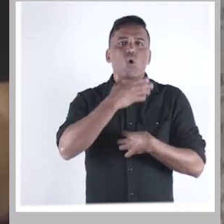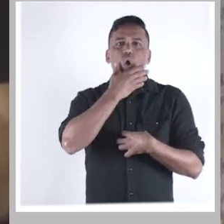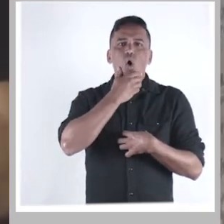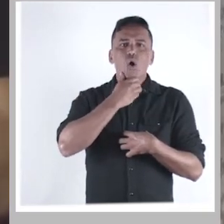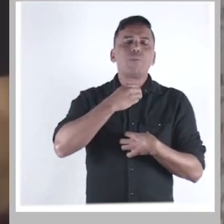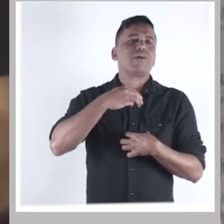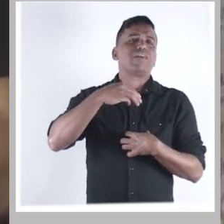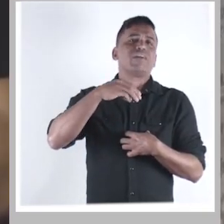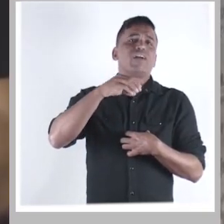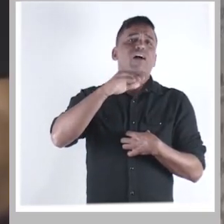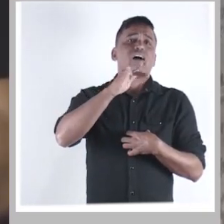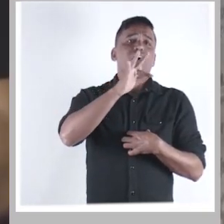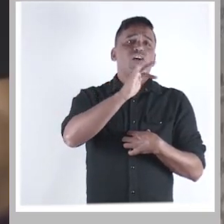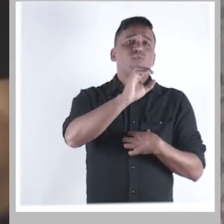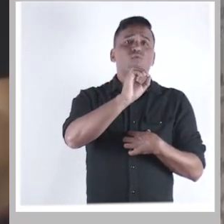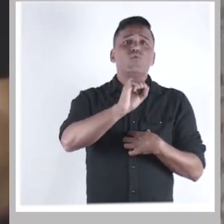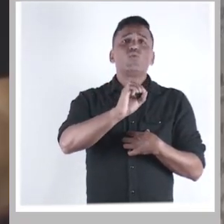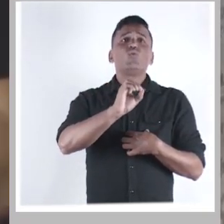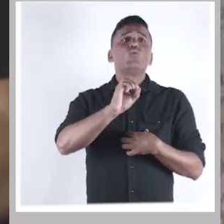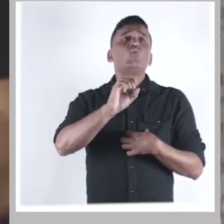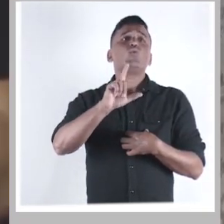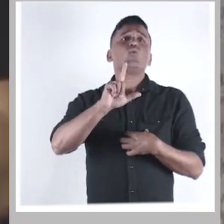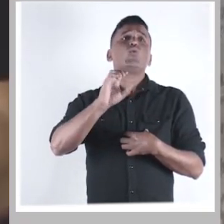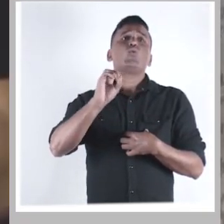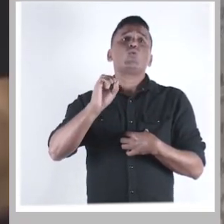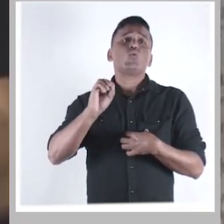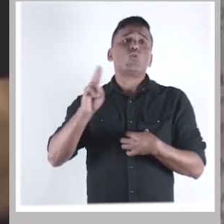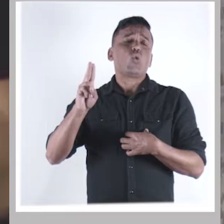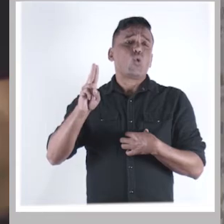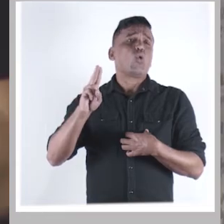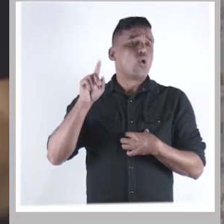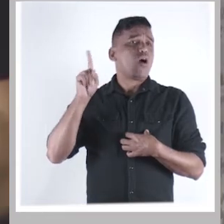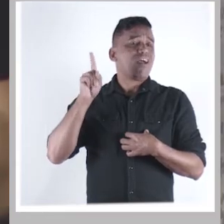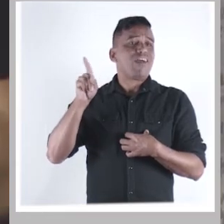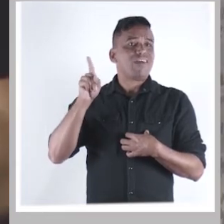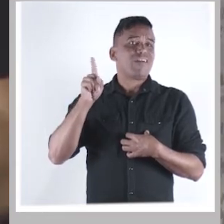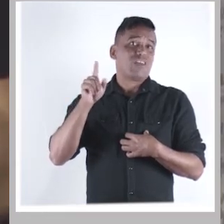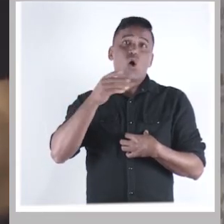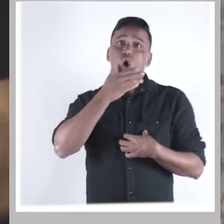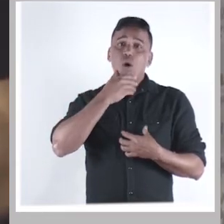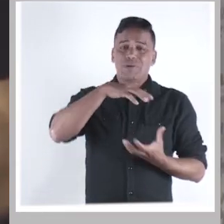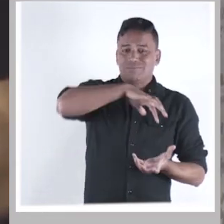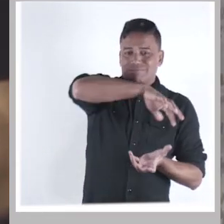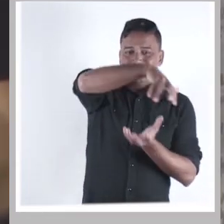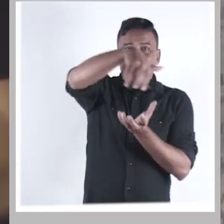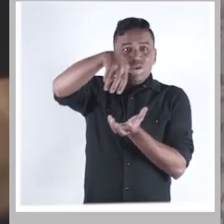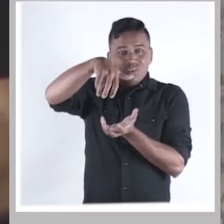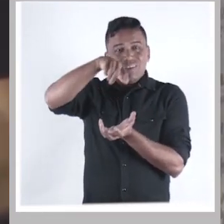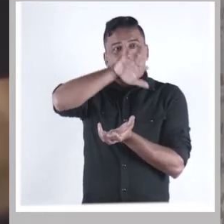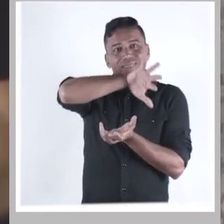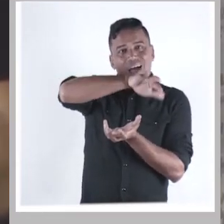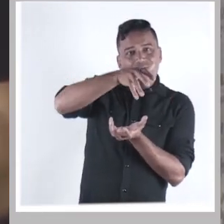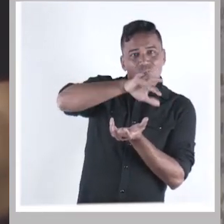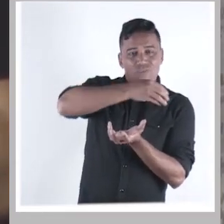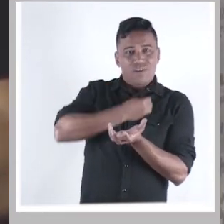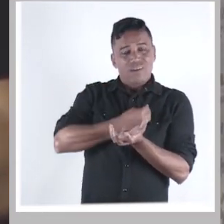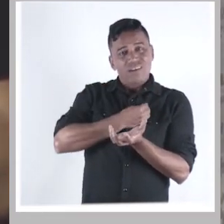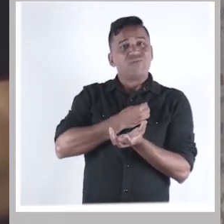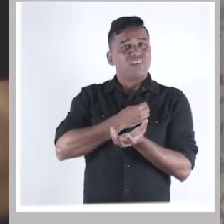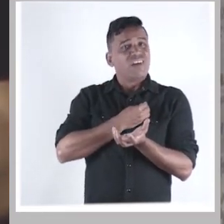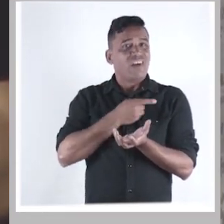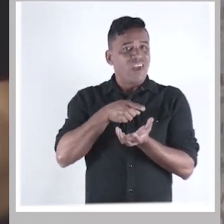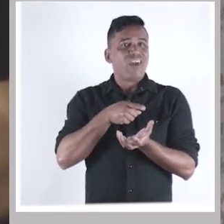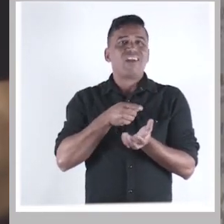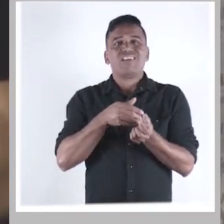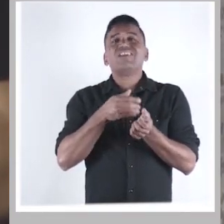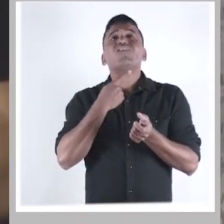oprimem. Michel Foucault também escreveu sobre isso. Para o filósofo, o homem ocidental é o homem confidente, que possui